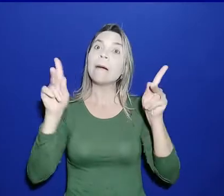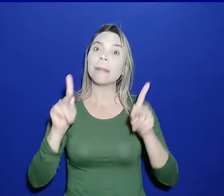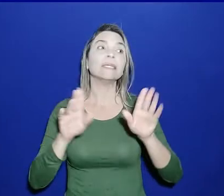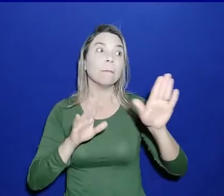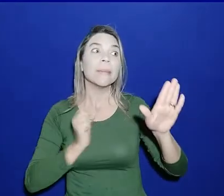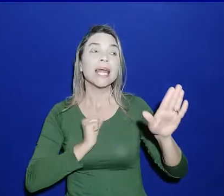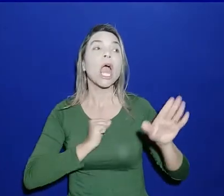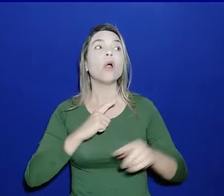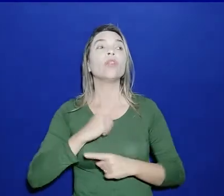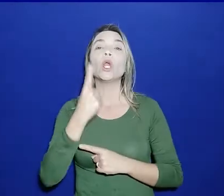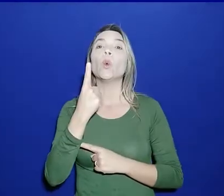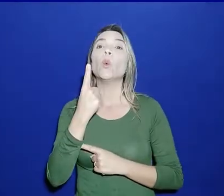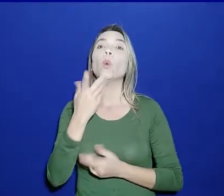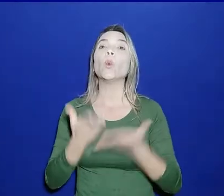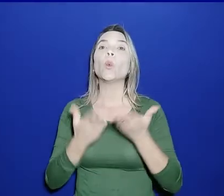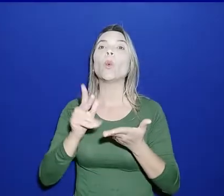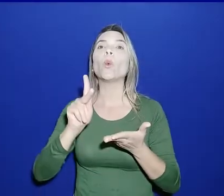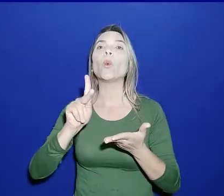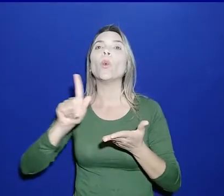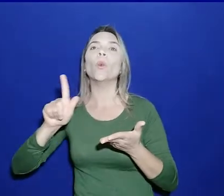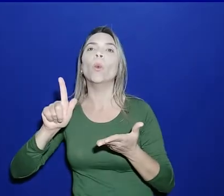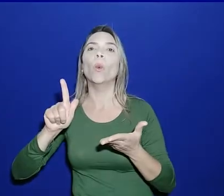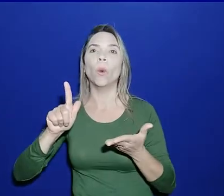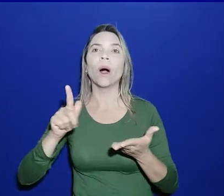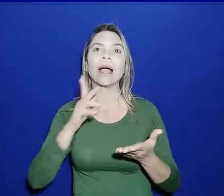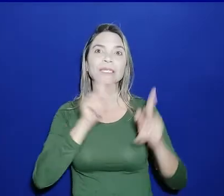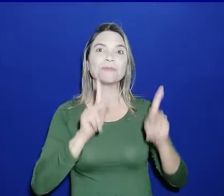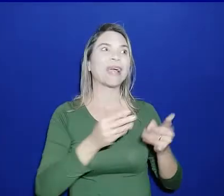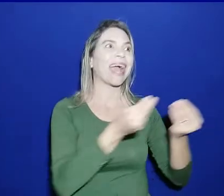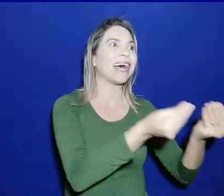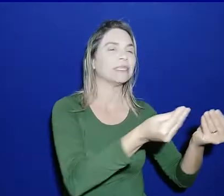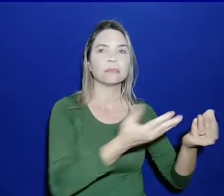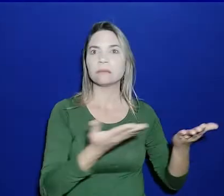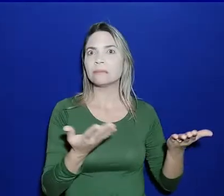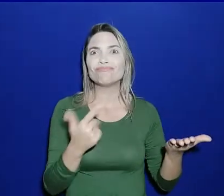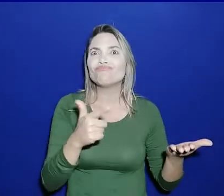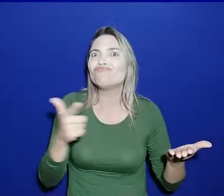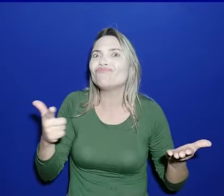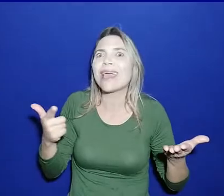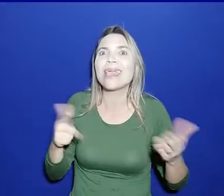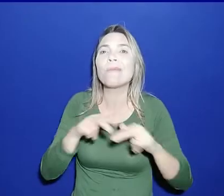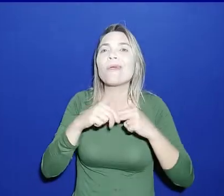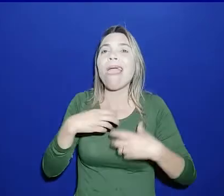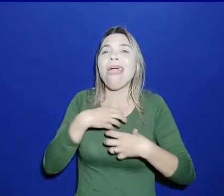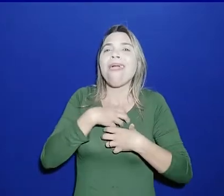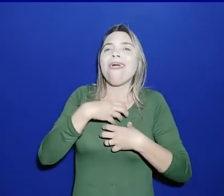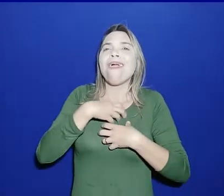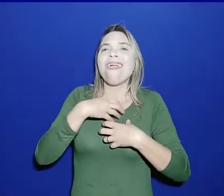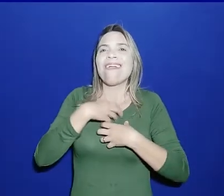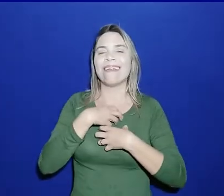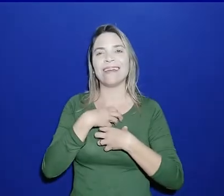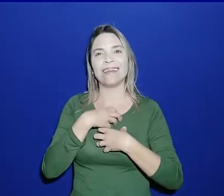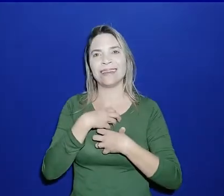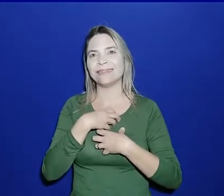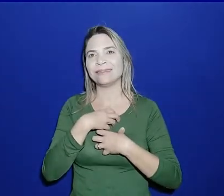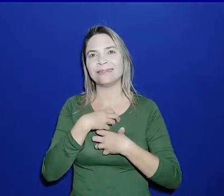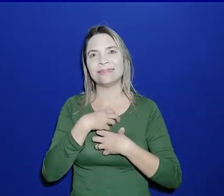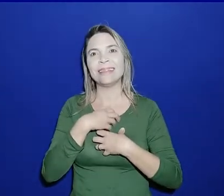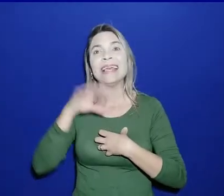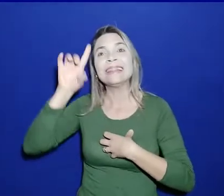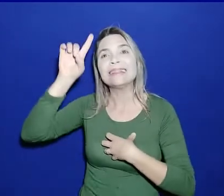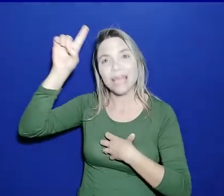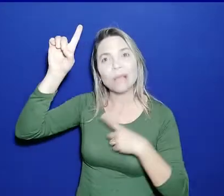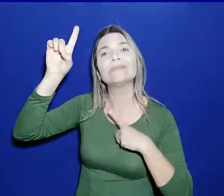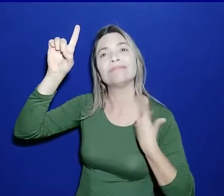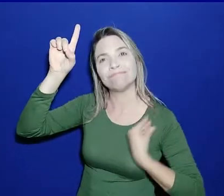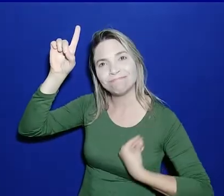Deus é tão grande que Ele é Espírito, Ele existe. Creia nele, não se dirija